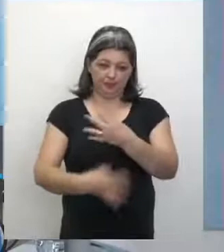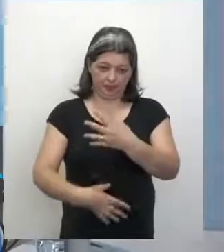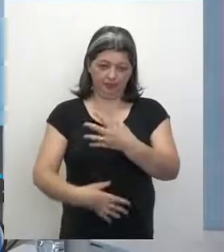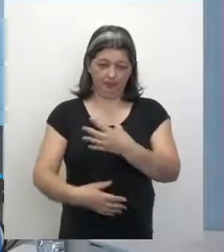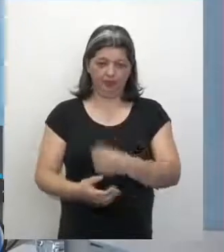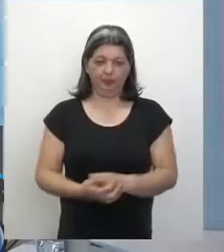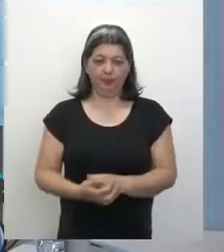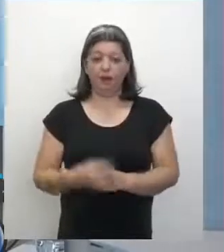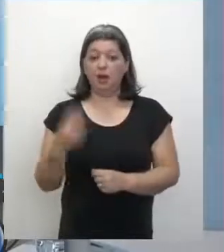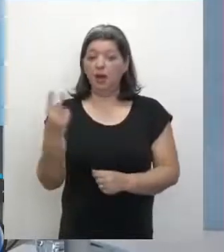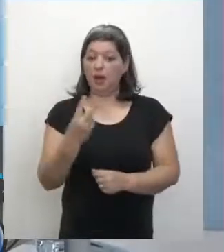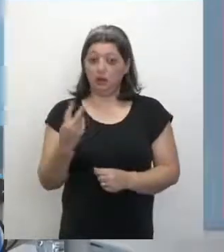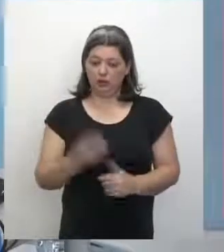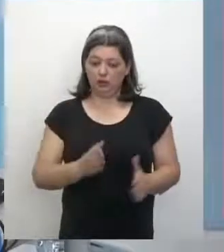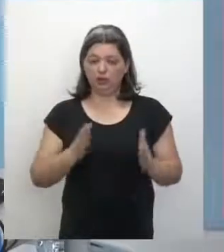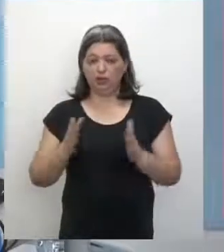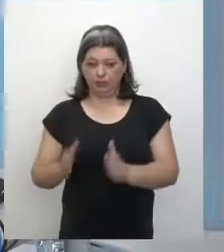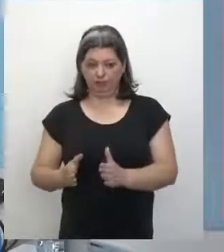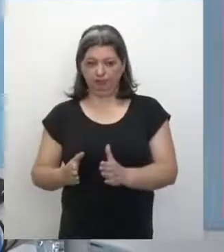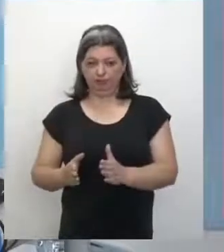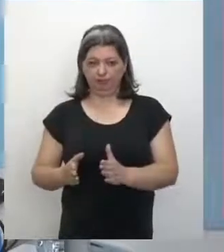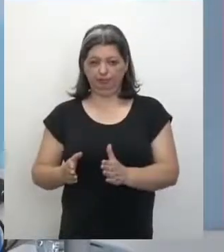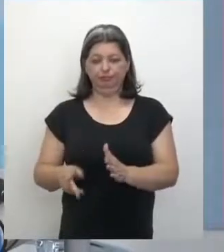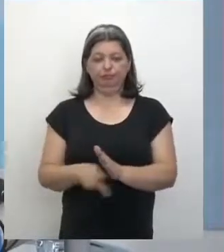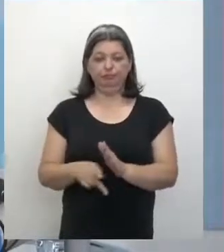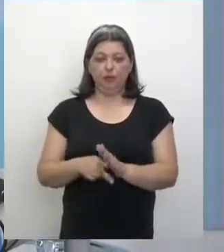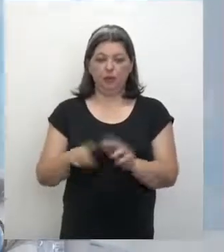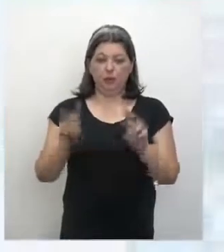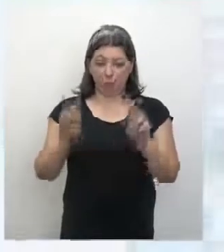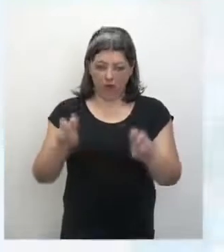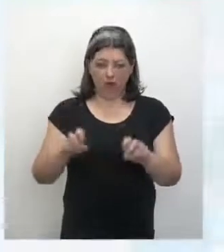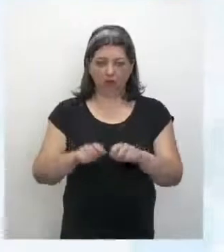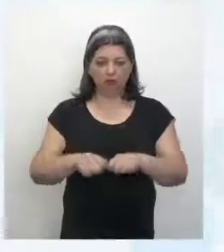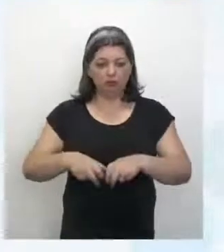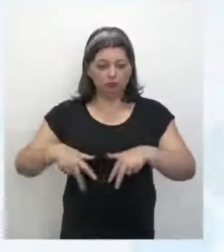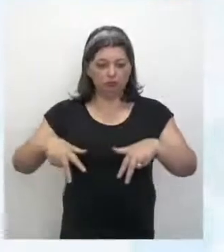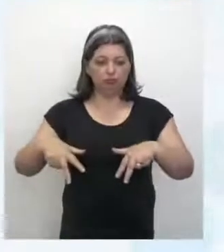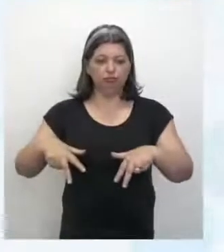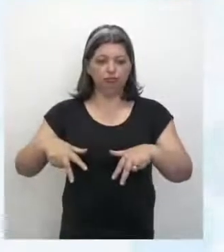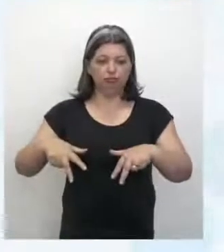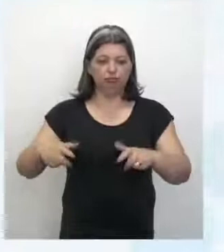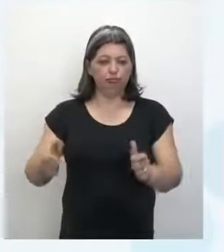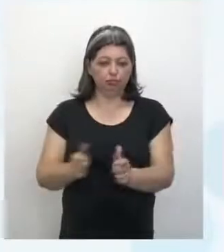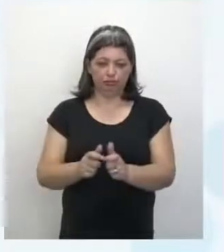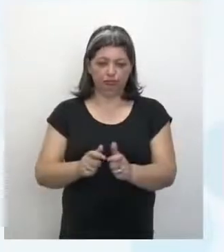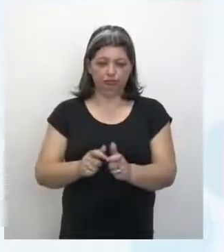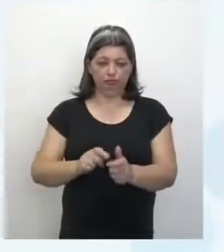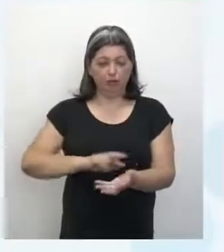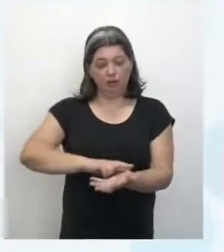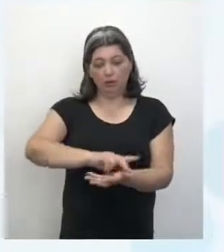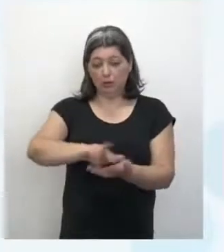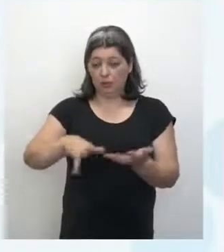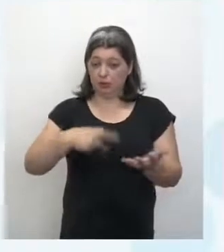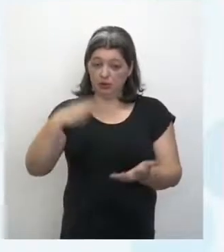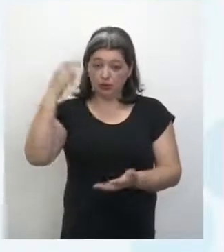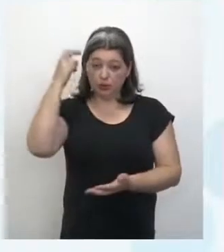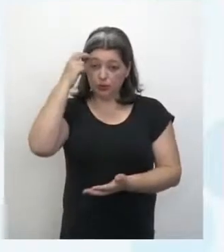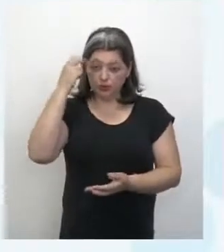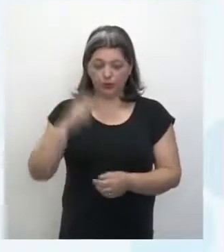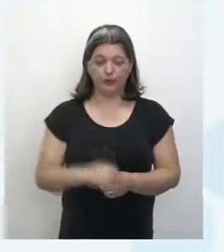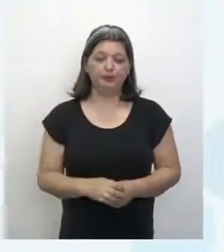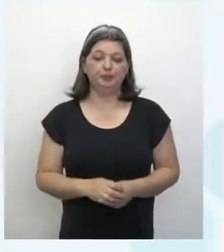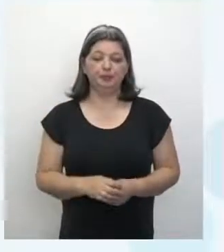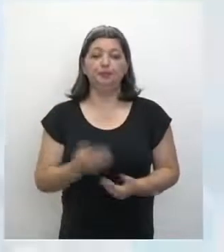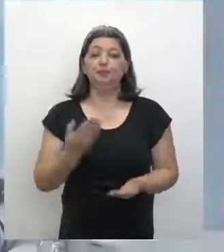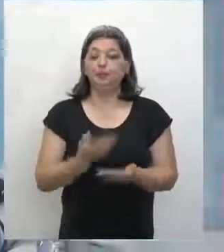a segunda parte da aula sobre as minorias étnicas e a multiplicidade cultural. E quem vai dar essa aula